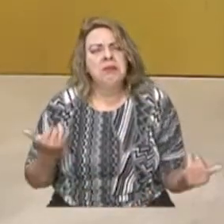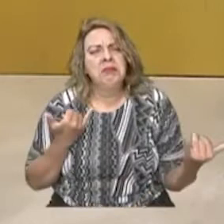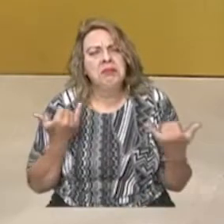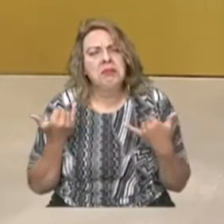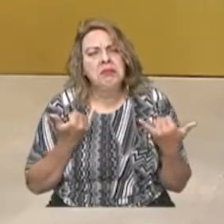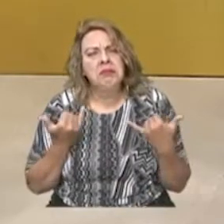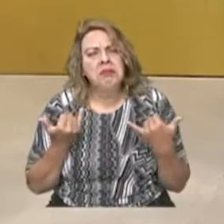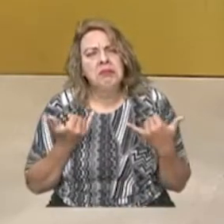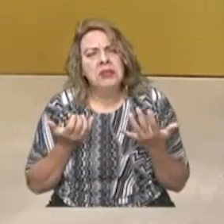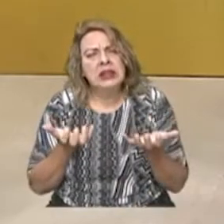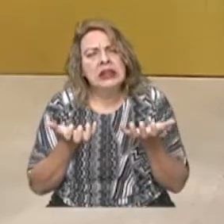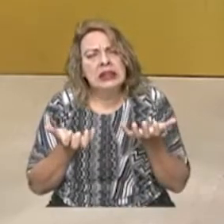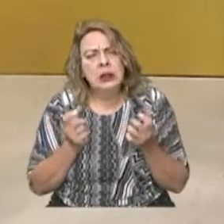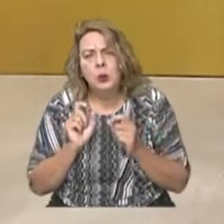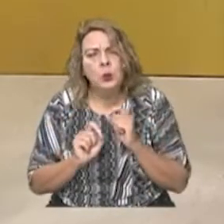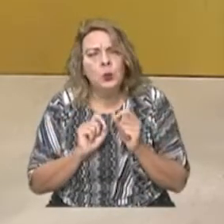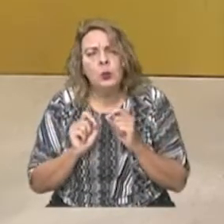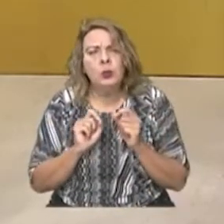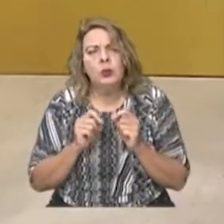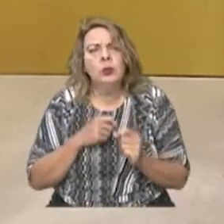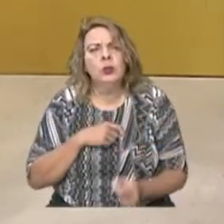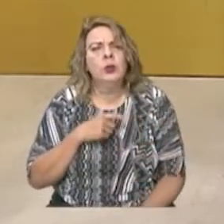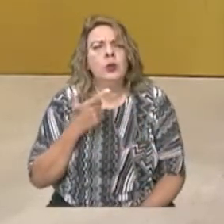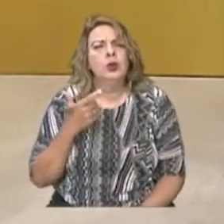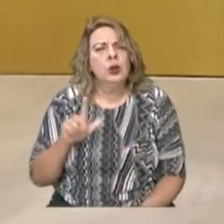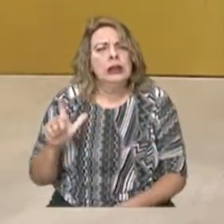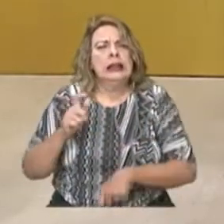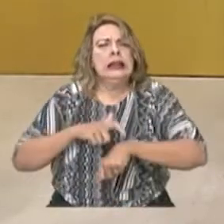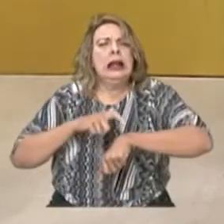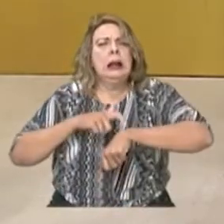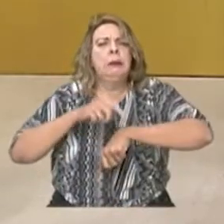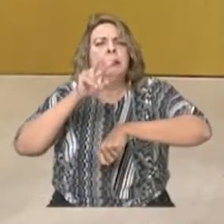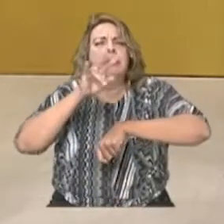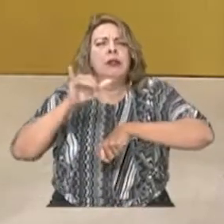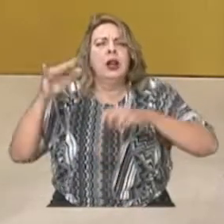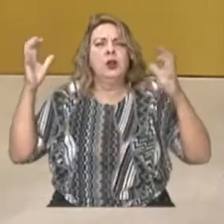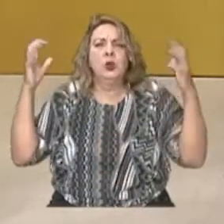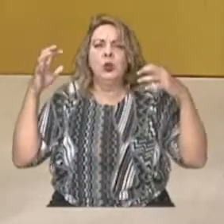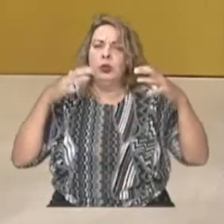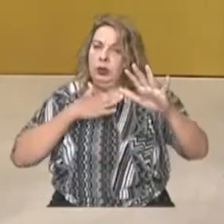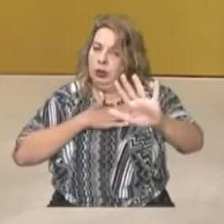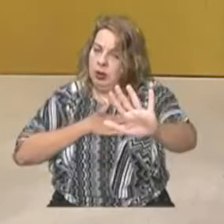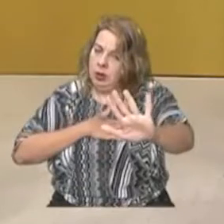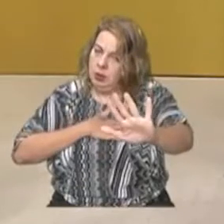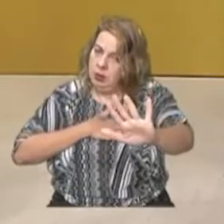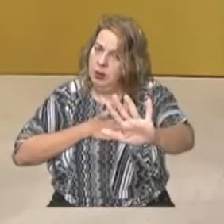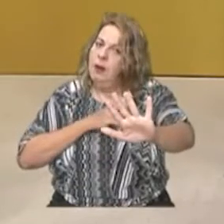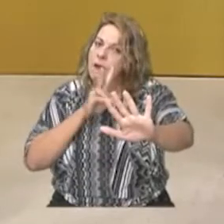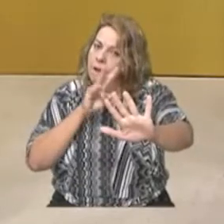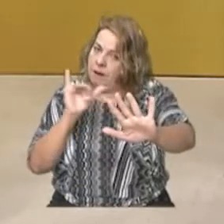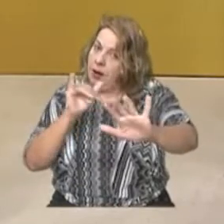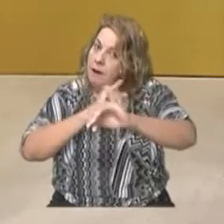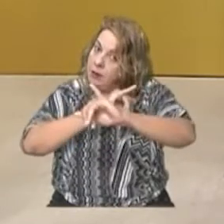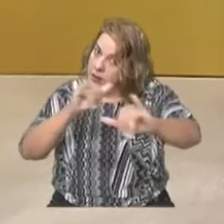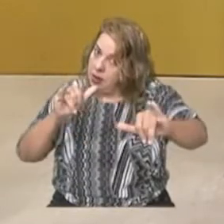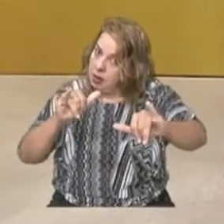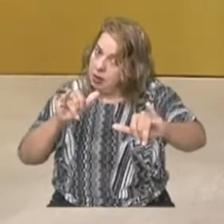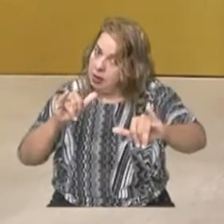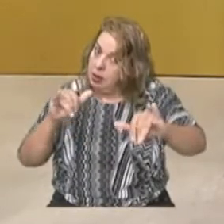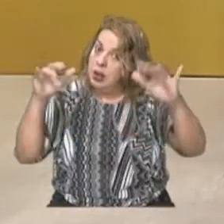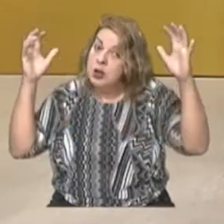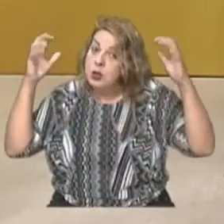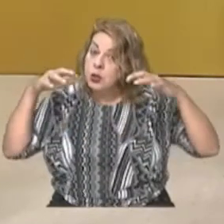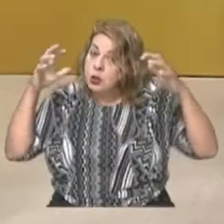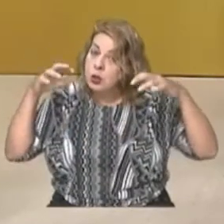eu queria que você reforçasse aí a meteorologia, porque vai chover, né? Eu falei, calma, vai chover e a gente já tá avisando. Mas é uma